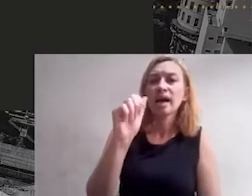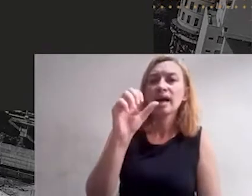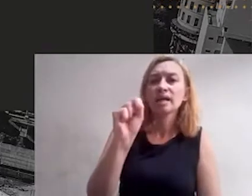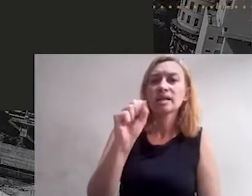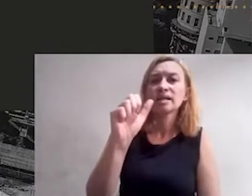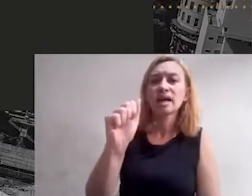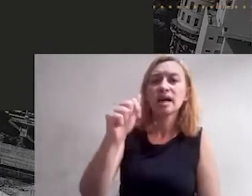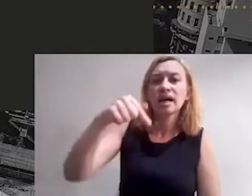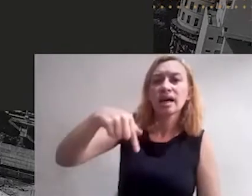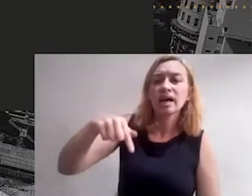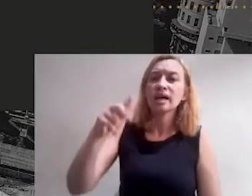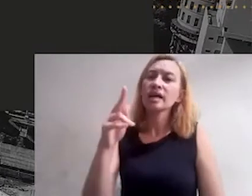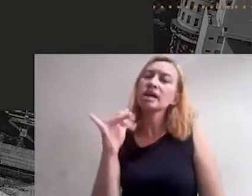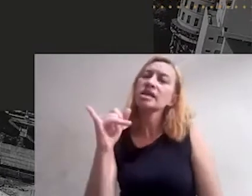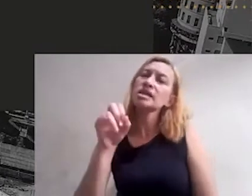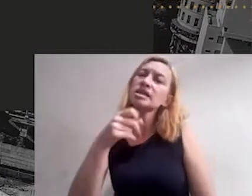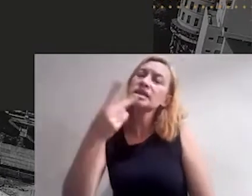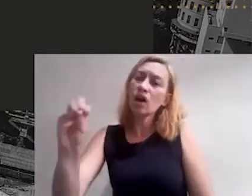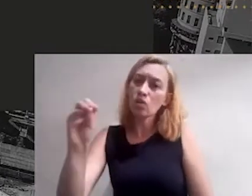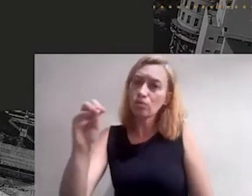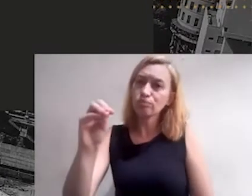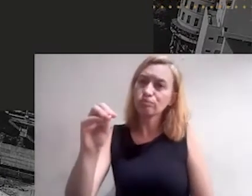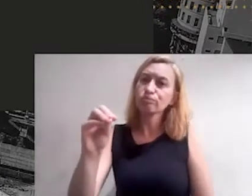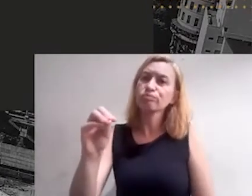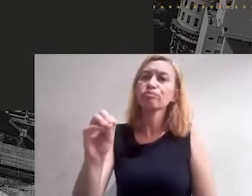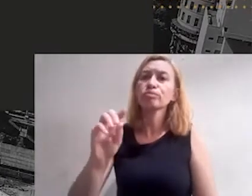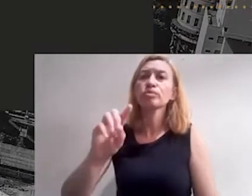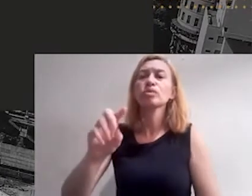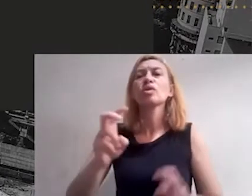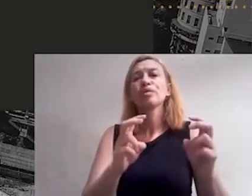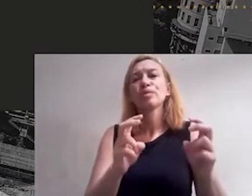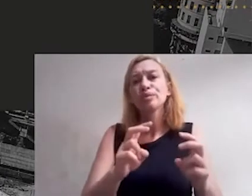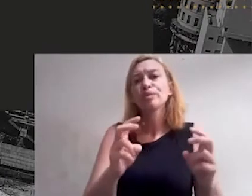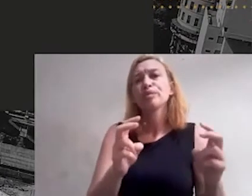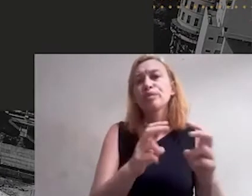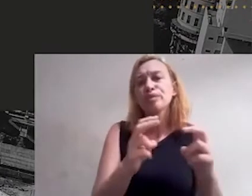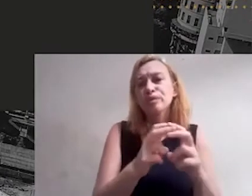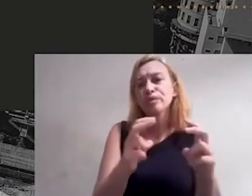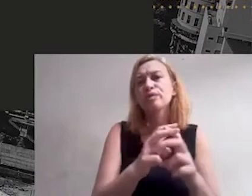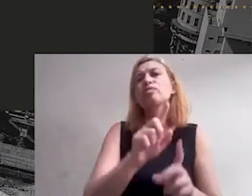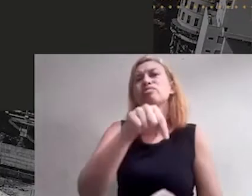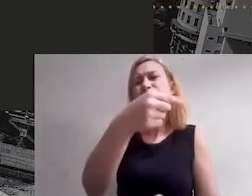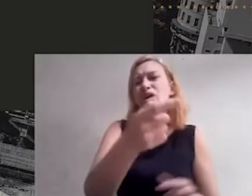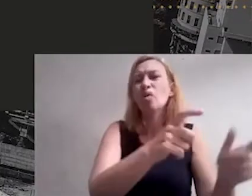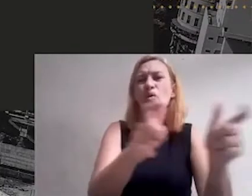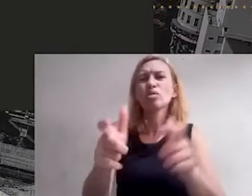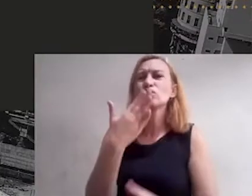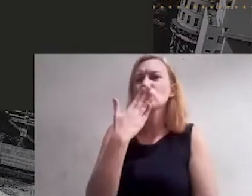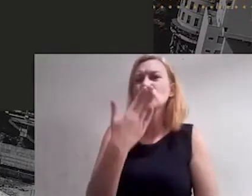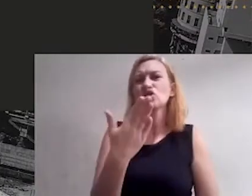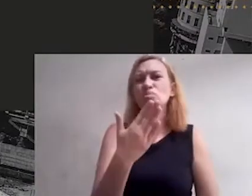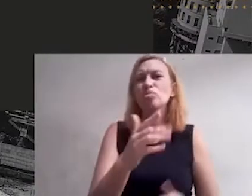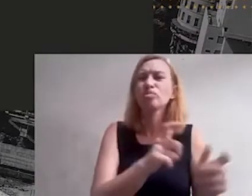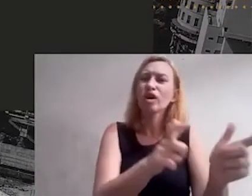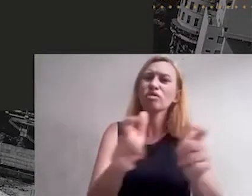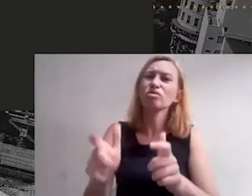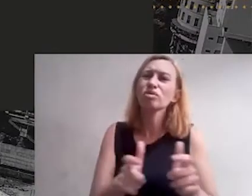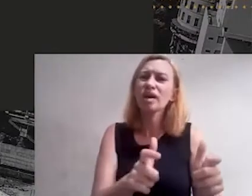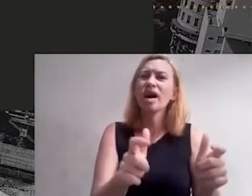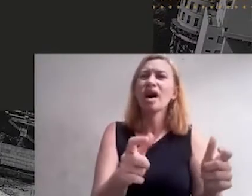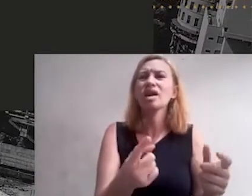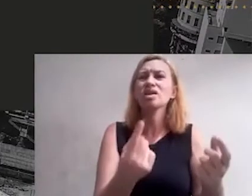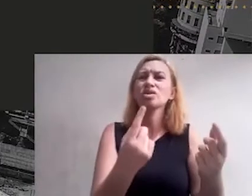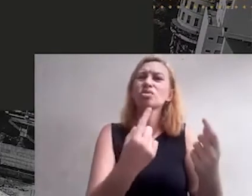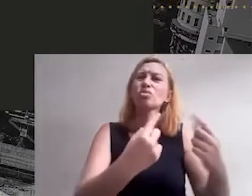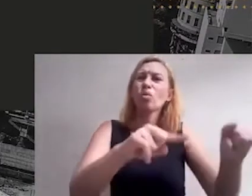A gente teve ataques outros cibernéticos de vários outros tipos, então não está fácil, não. Mas acho que a gente tem que